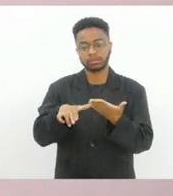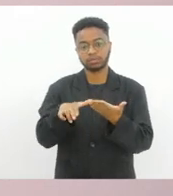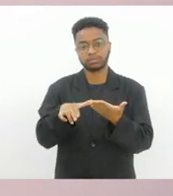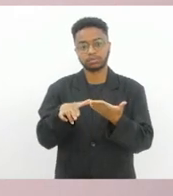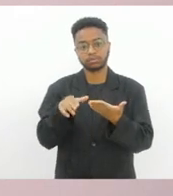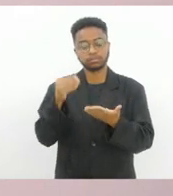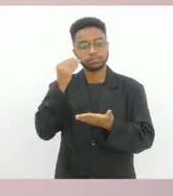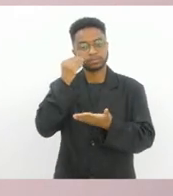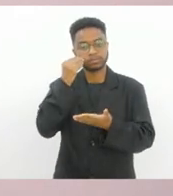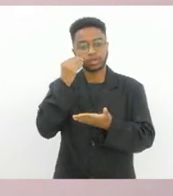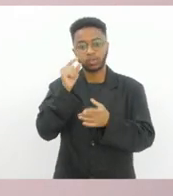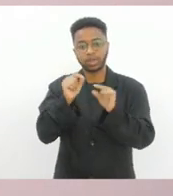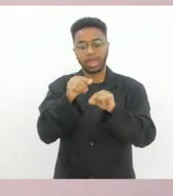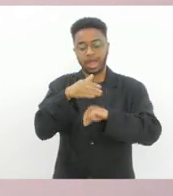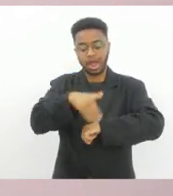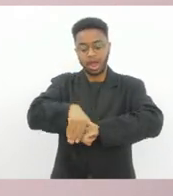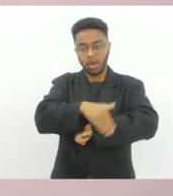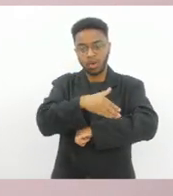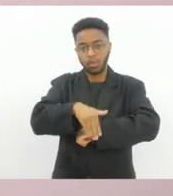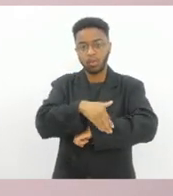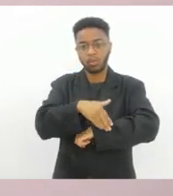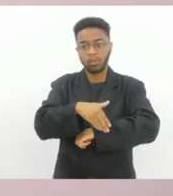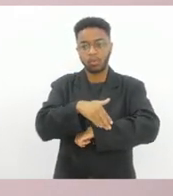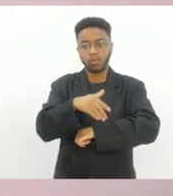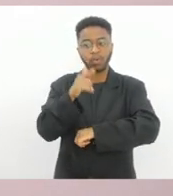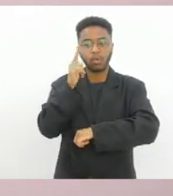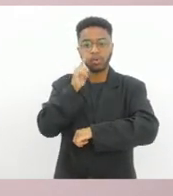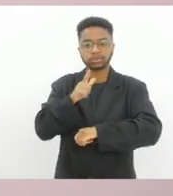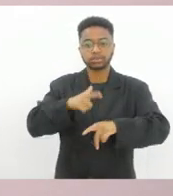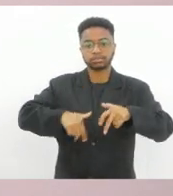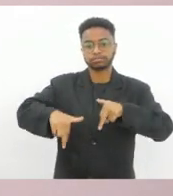que a própria rua seja possível de circulação.